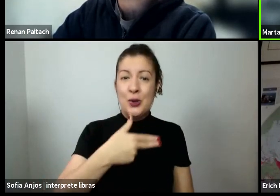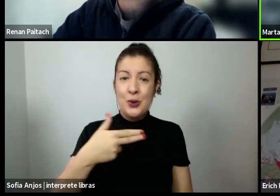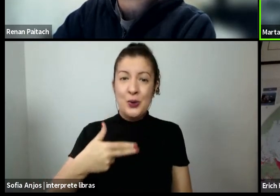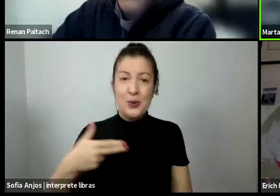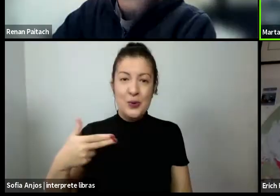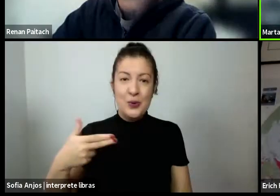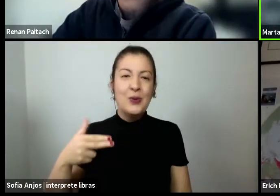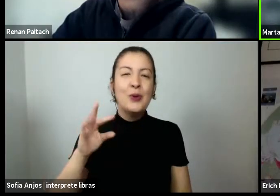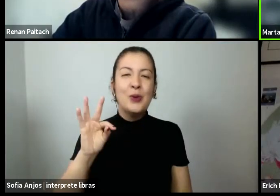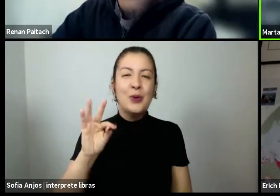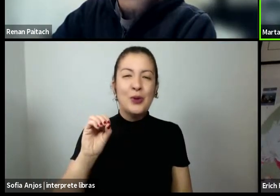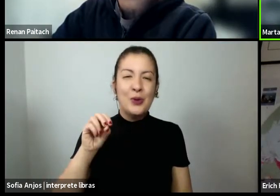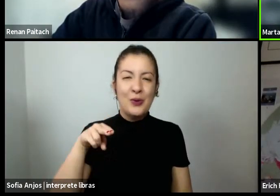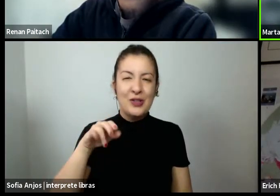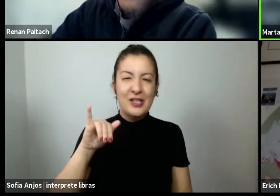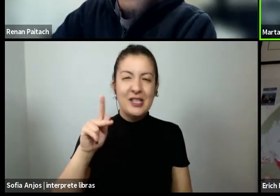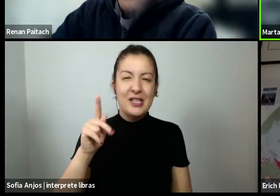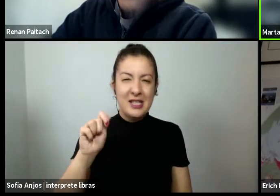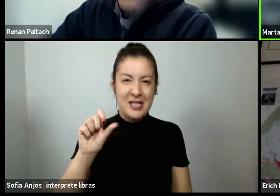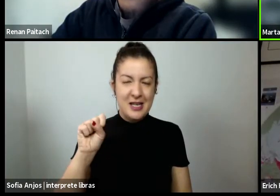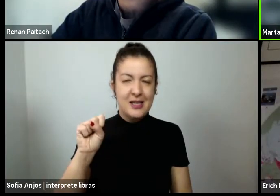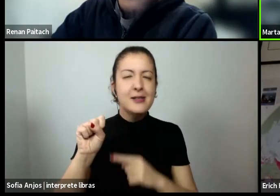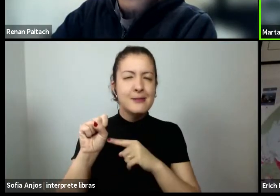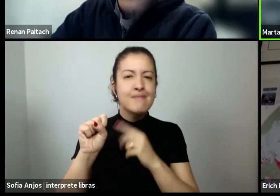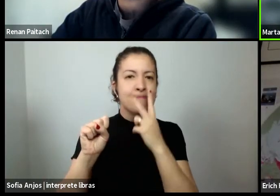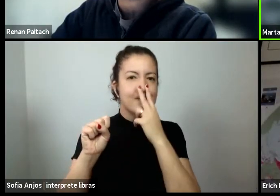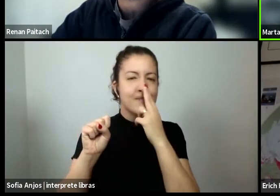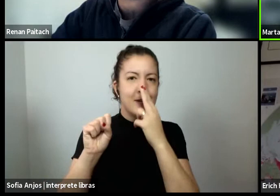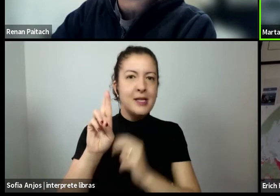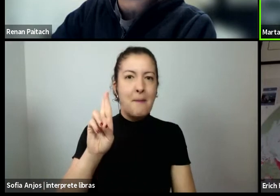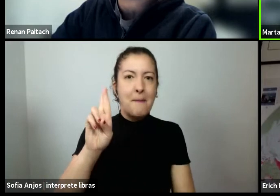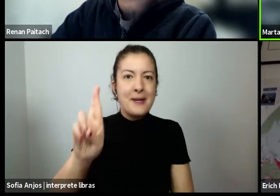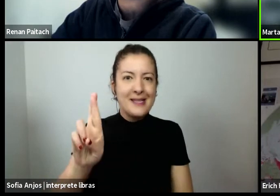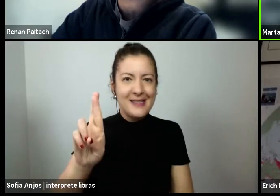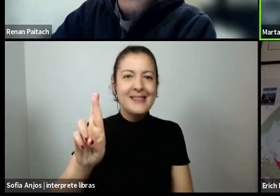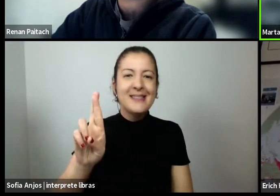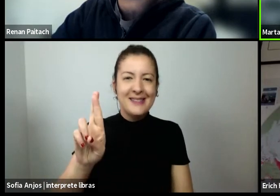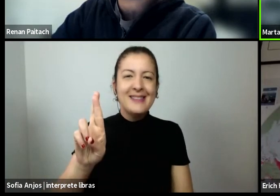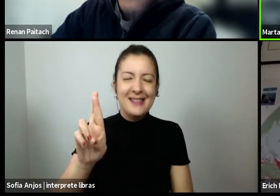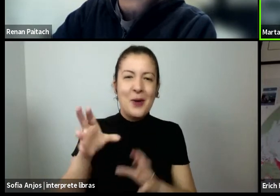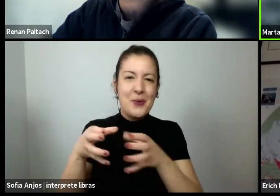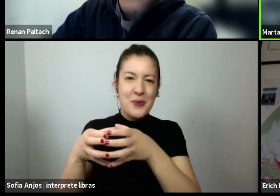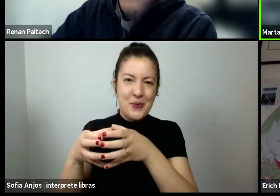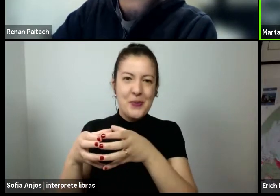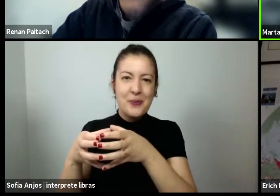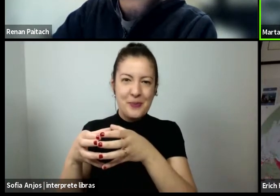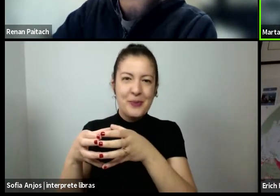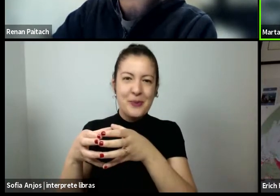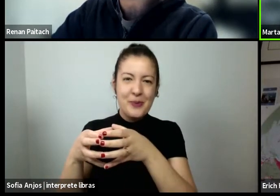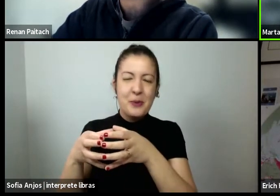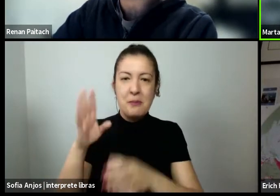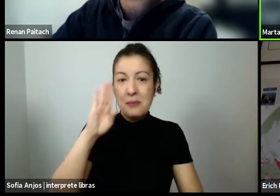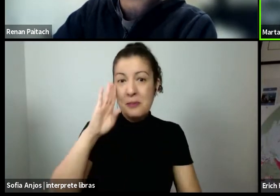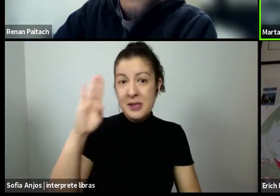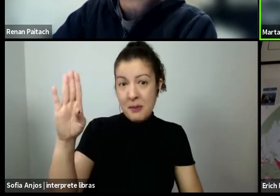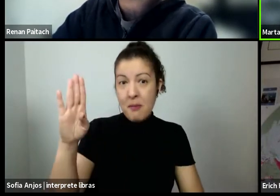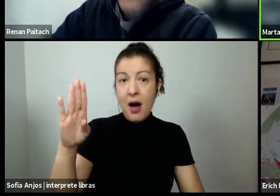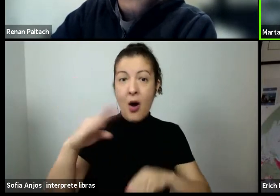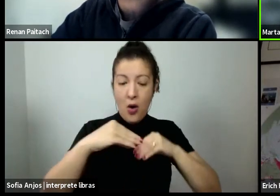espécie bandeira, uma espécie guarda-chuva para os ecossistemas costeiros, e essa é a perspectiva, né, com a